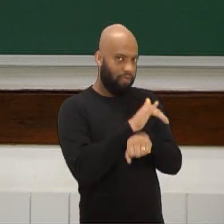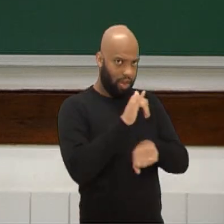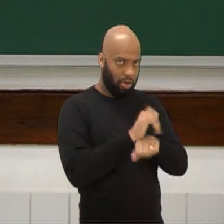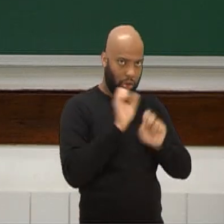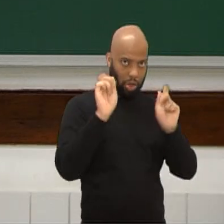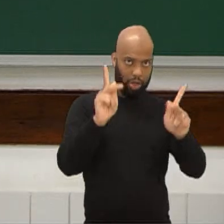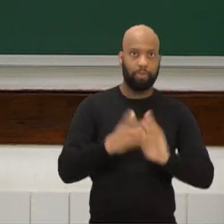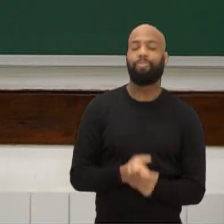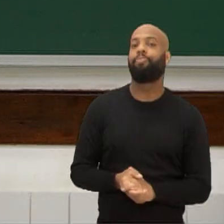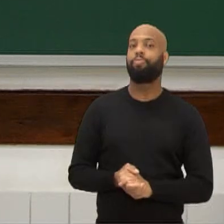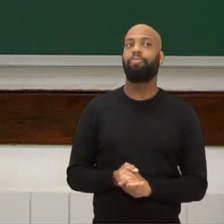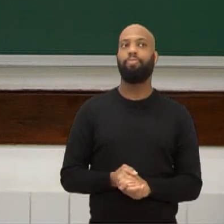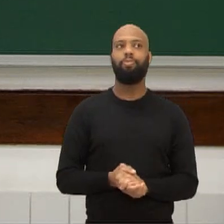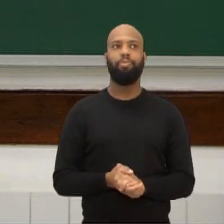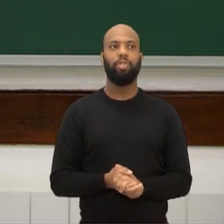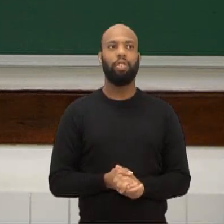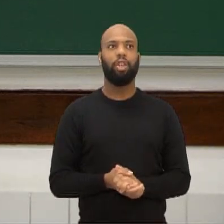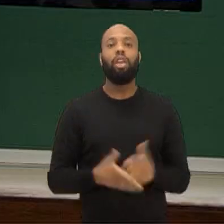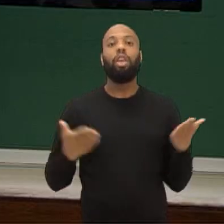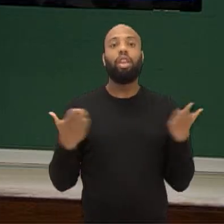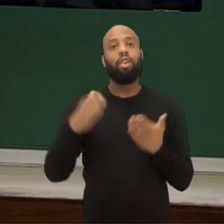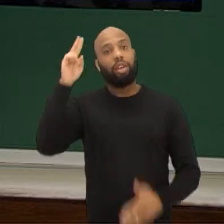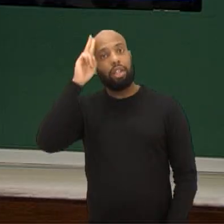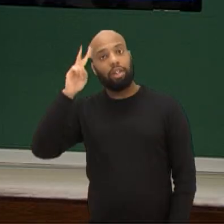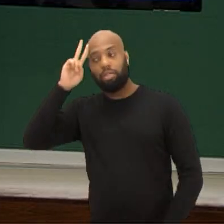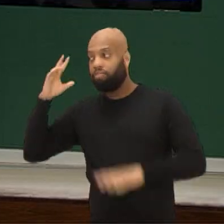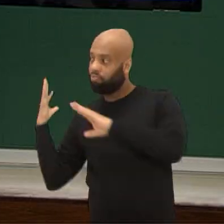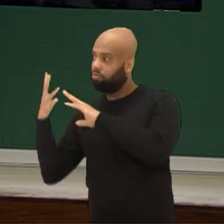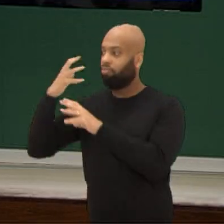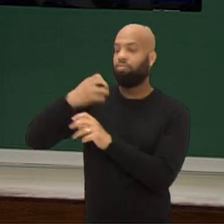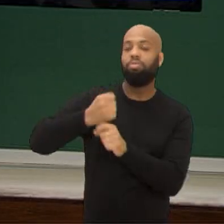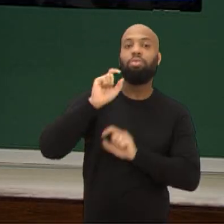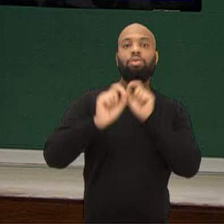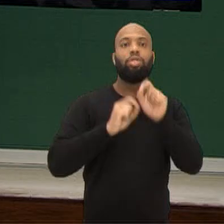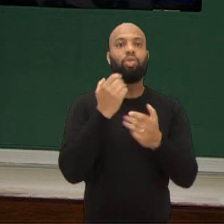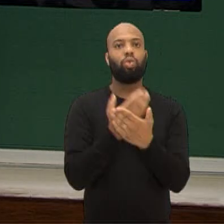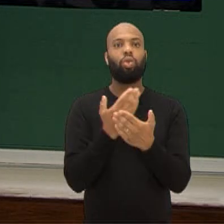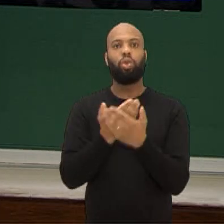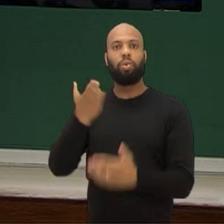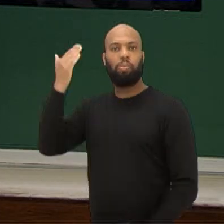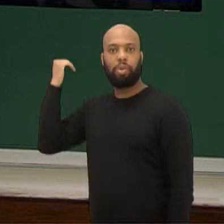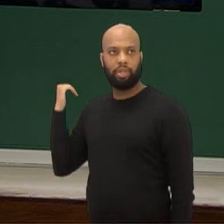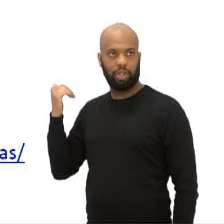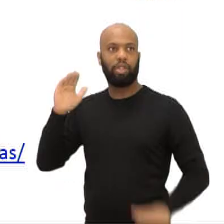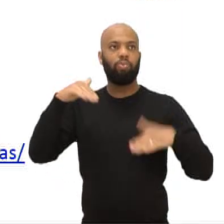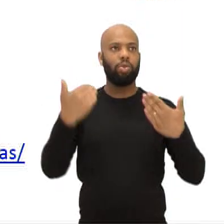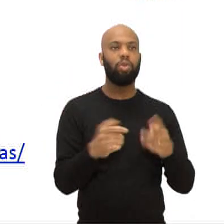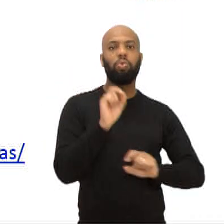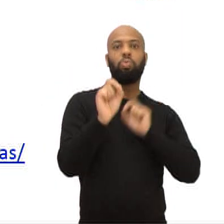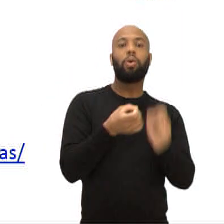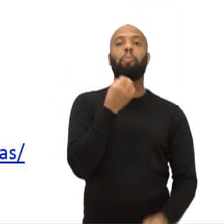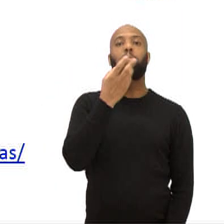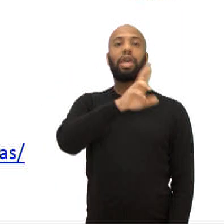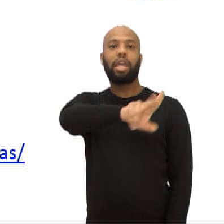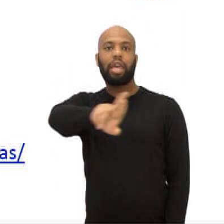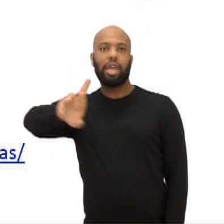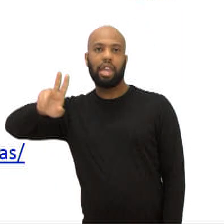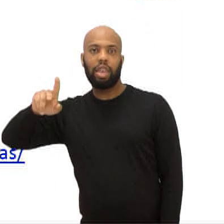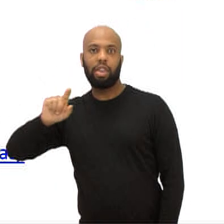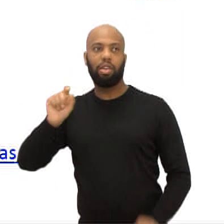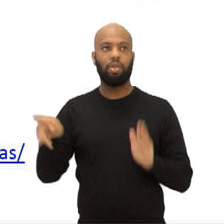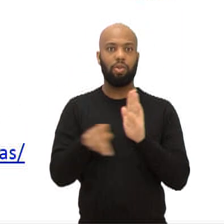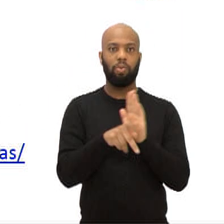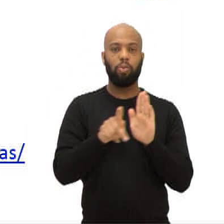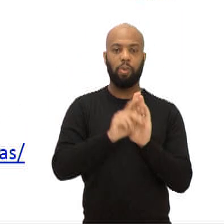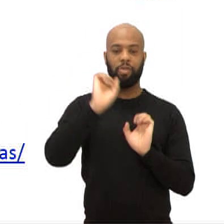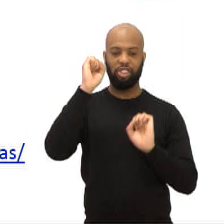turminha? Vamos para hoje, então? Vamos relembrar o que nós vimos na última aula? Então nós falamos sobre os benefícios na aula da ginástica